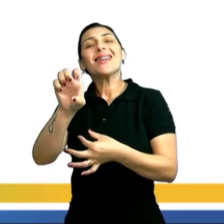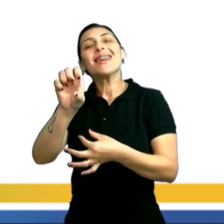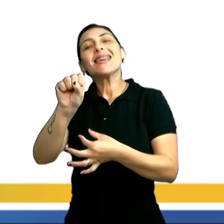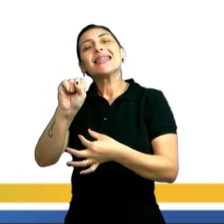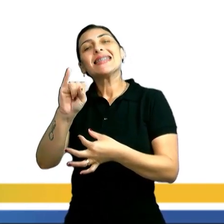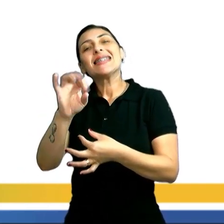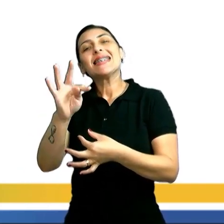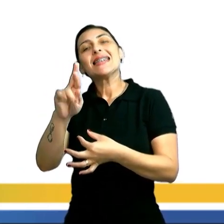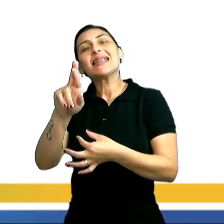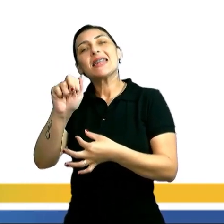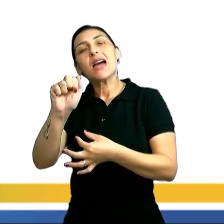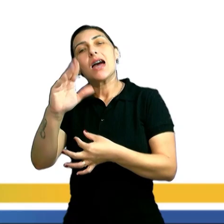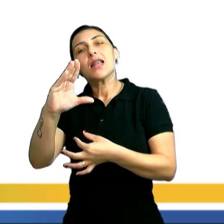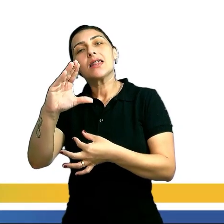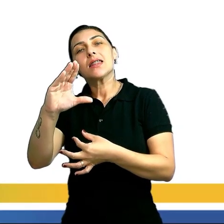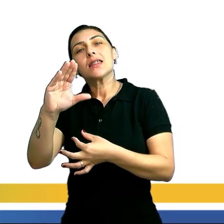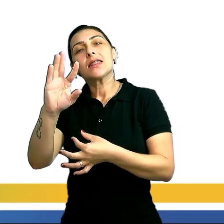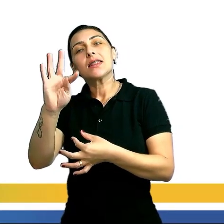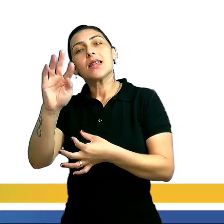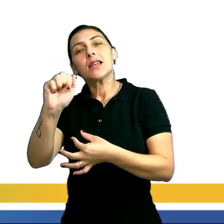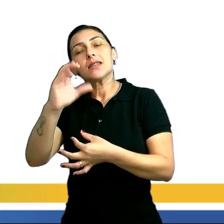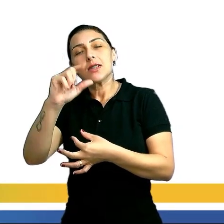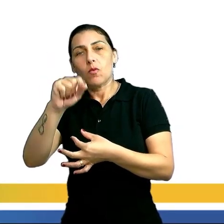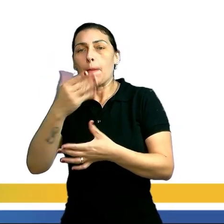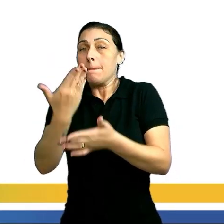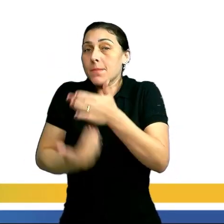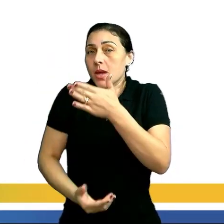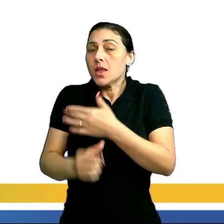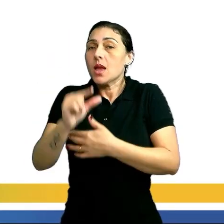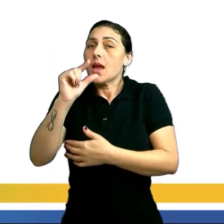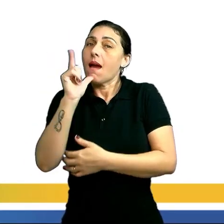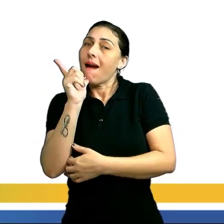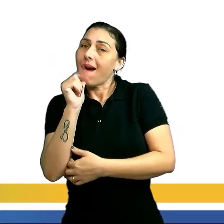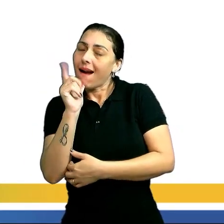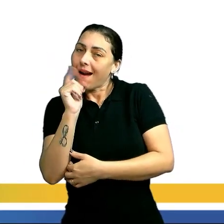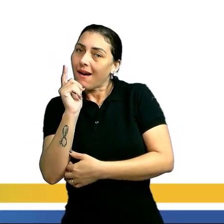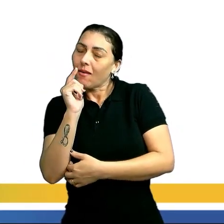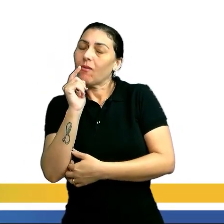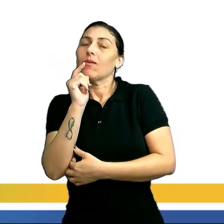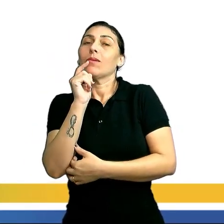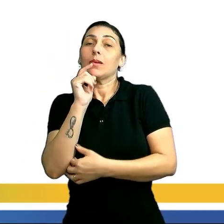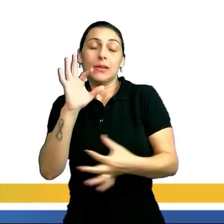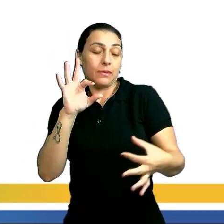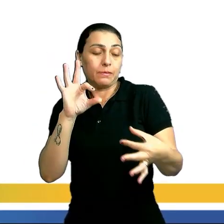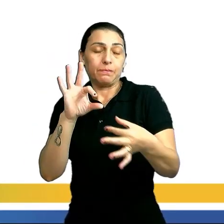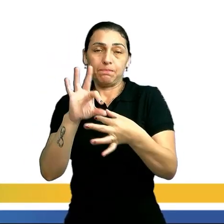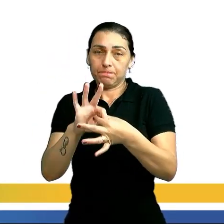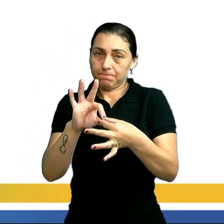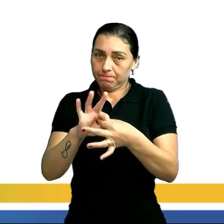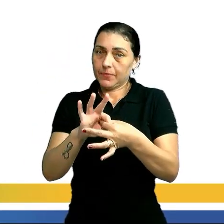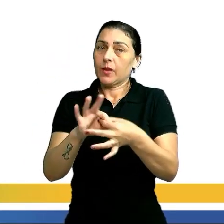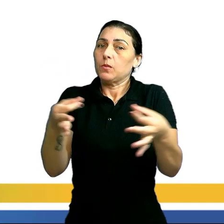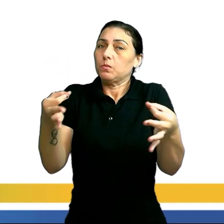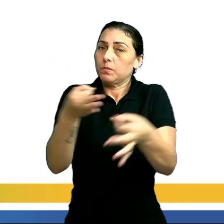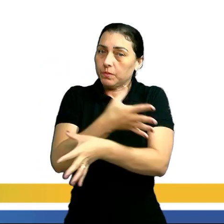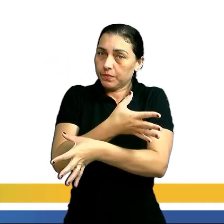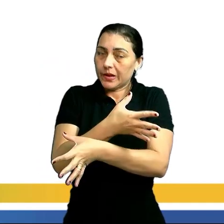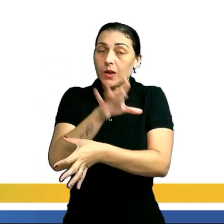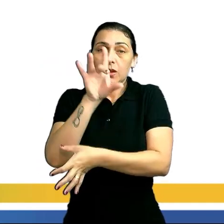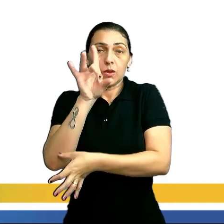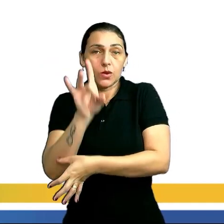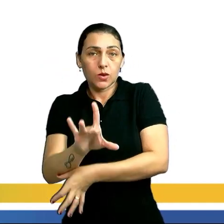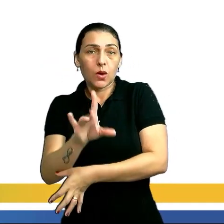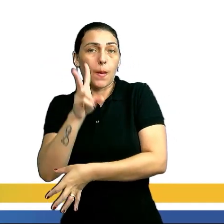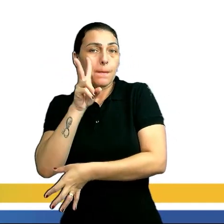vai sair uma molécula de água desse composto, para que essa ligação peptídica se forme.